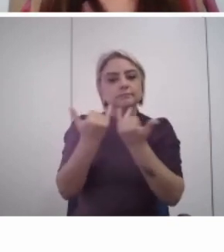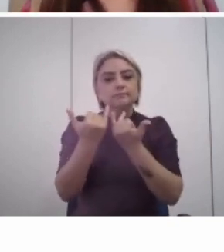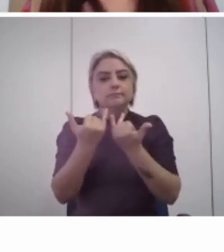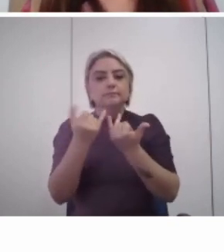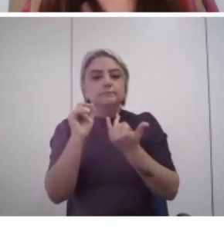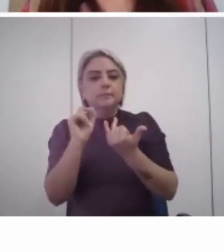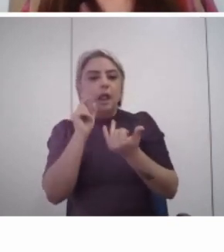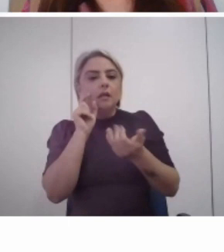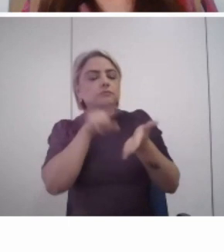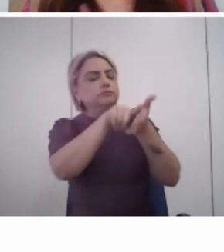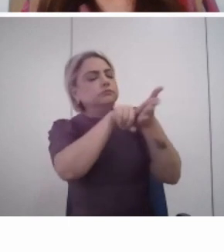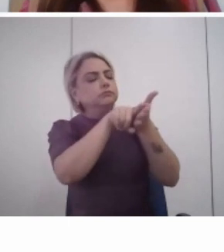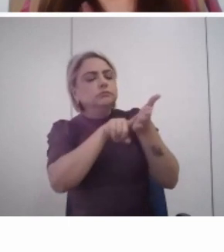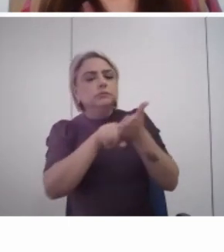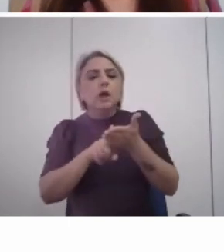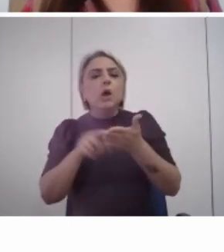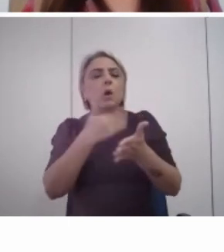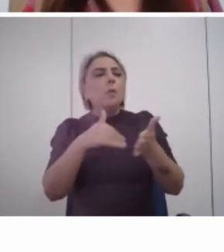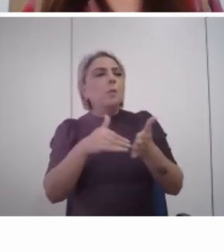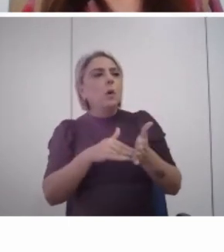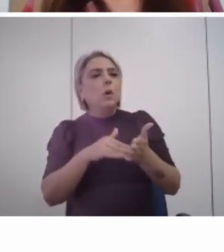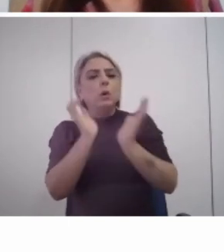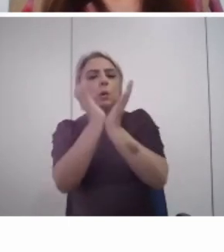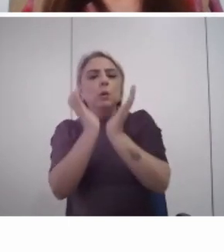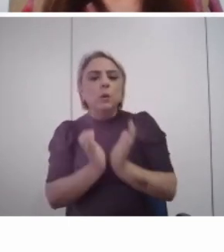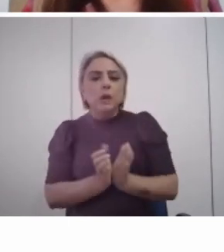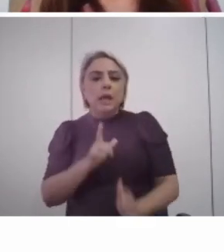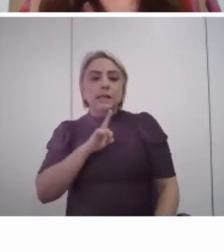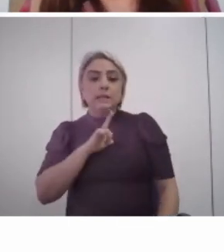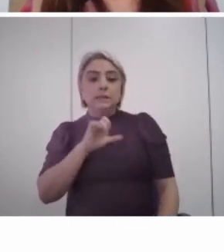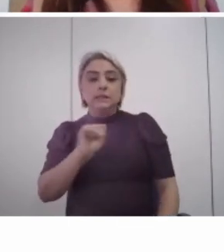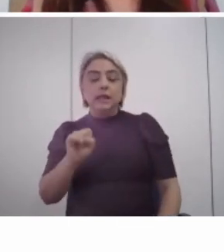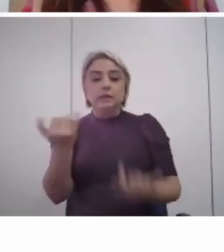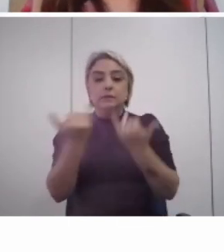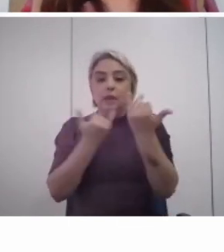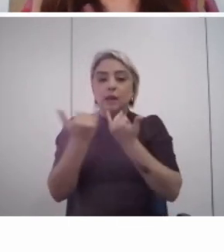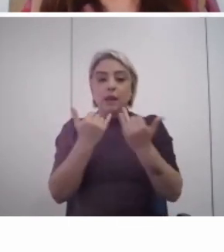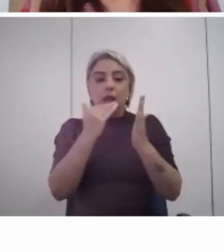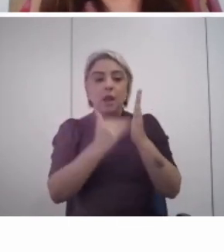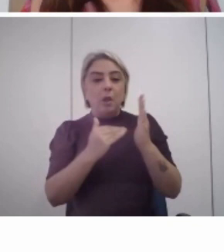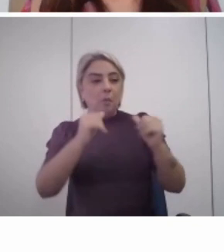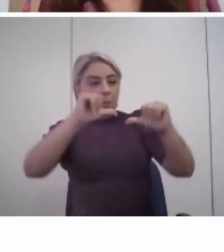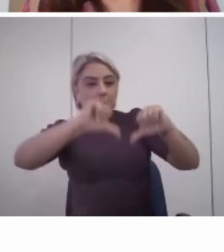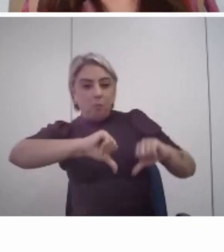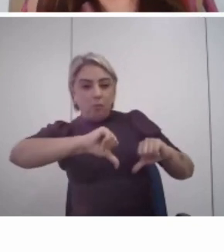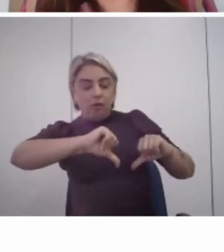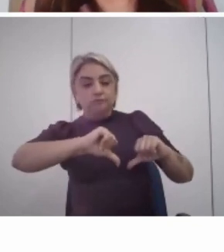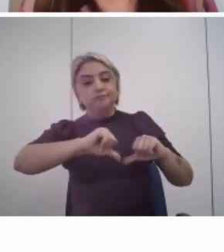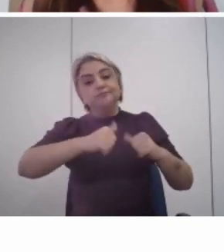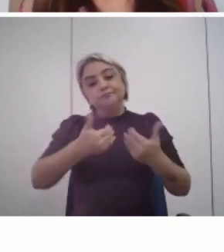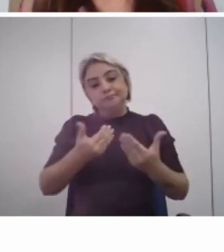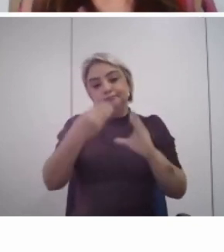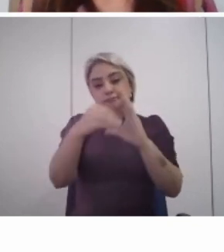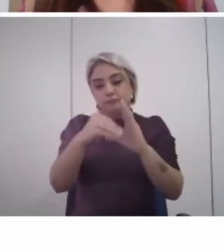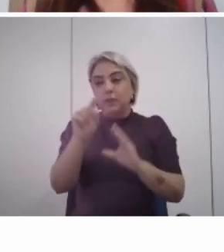são consultadas por todos os entes. E se a gente tem informações com baixa qualidade lá, provavelmente